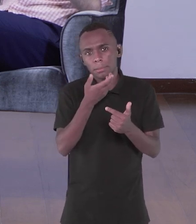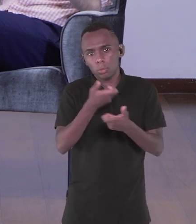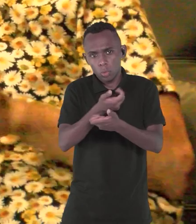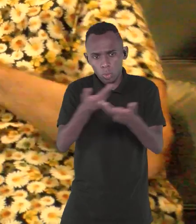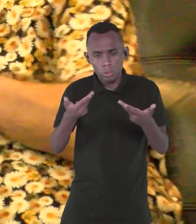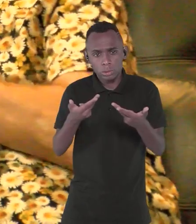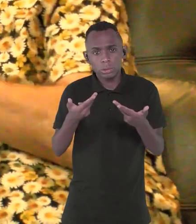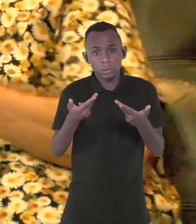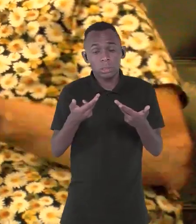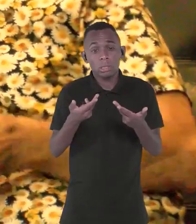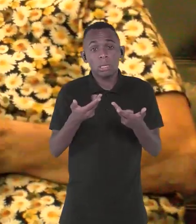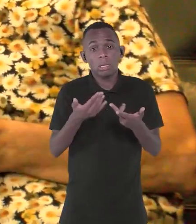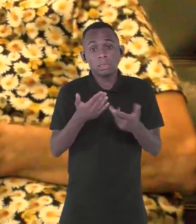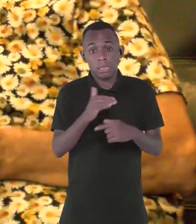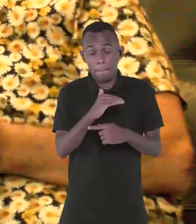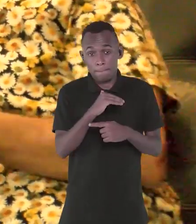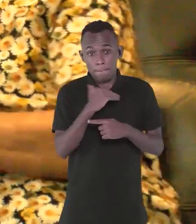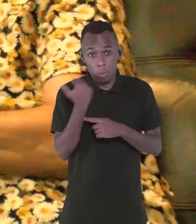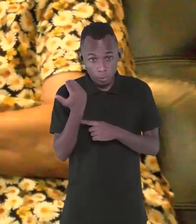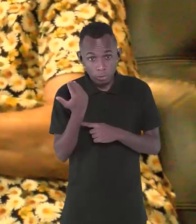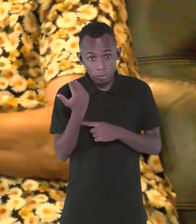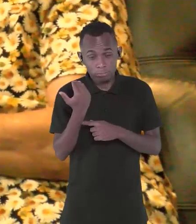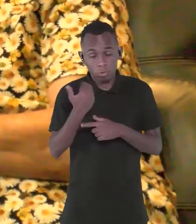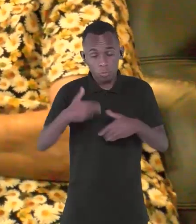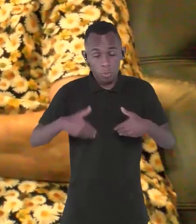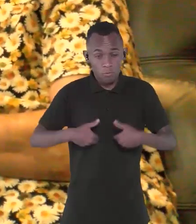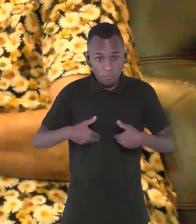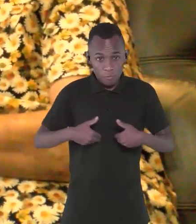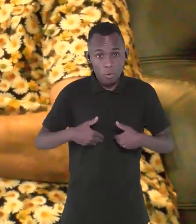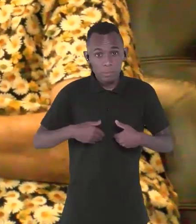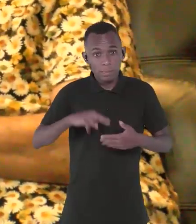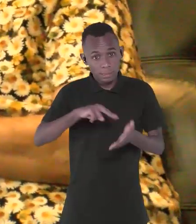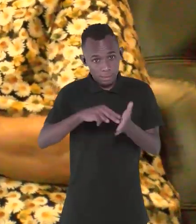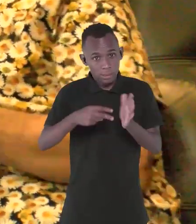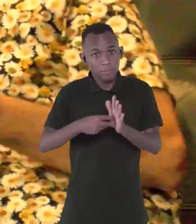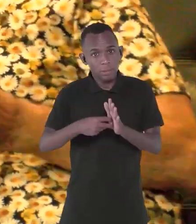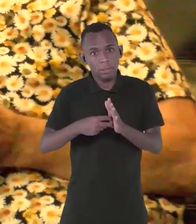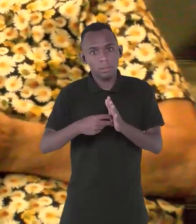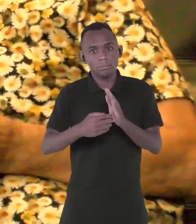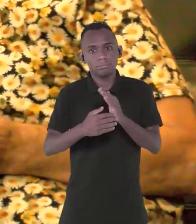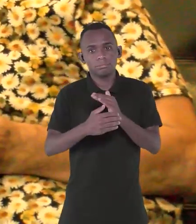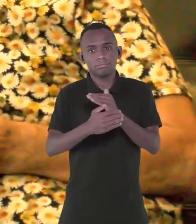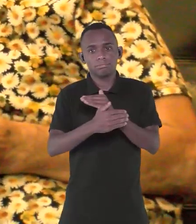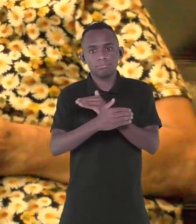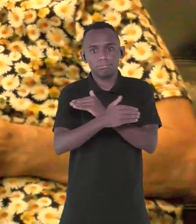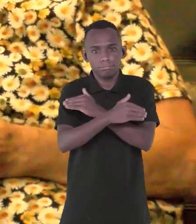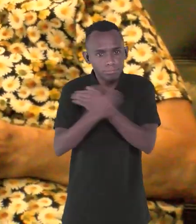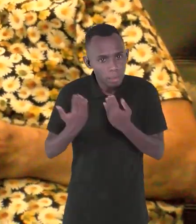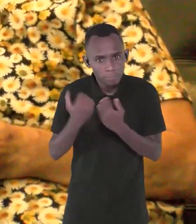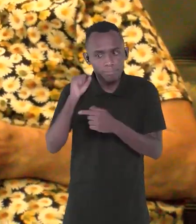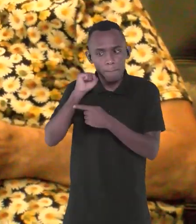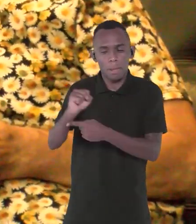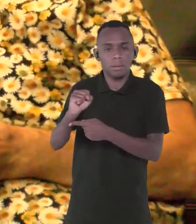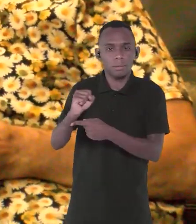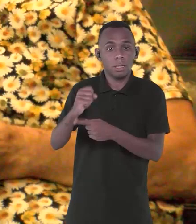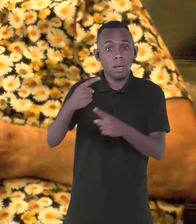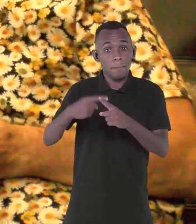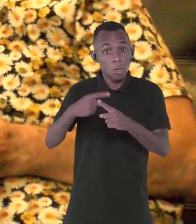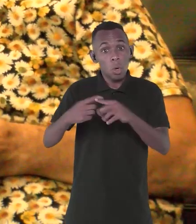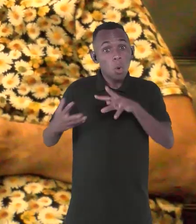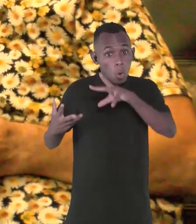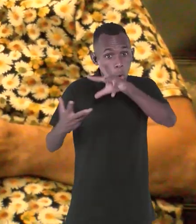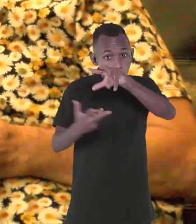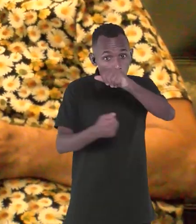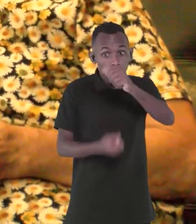morte. Essa morte por fome é um assassinato, porque o mundo produz alimentos